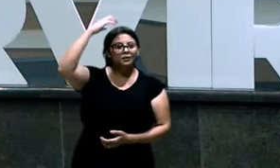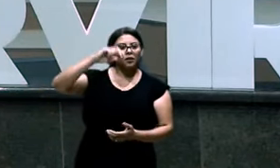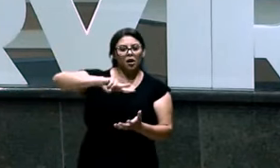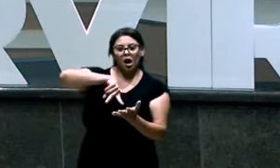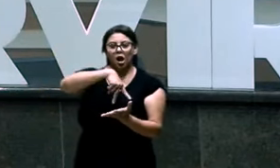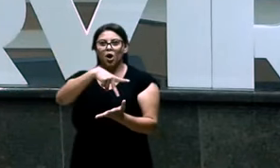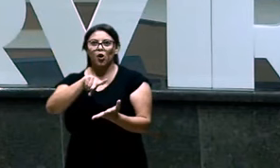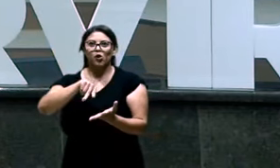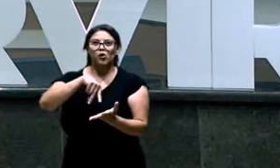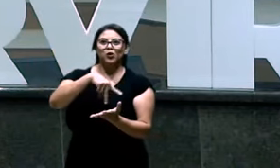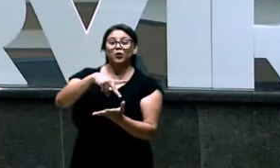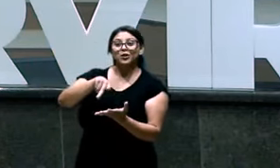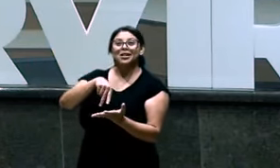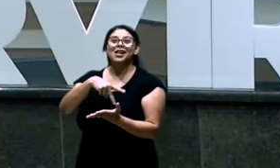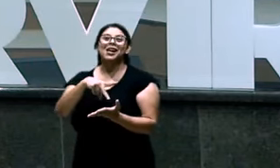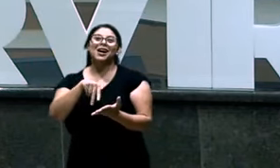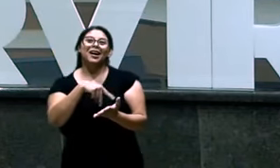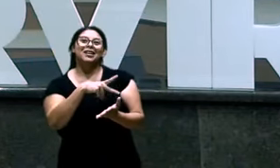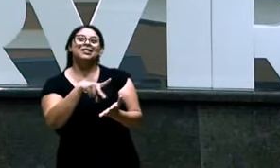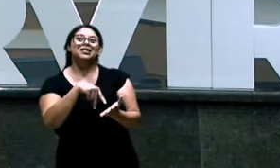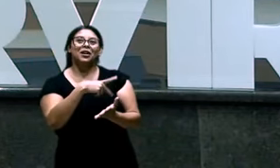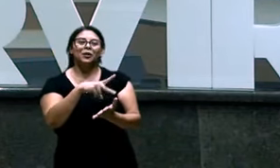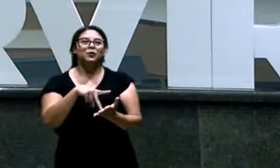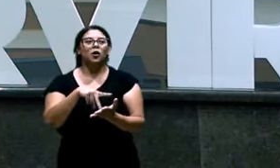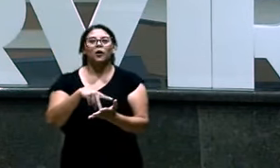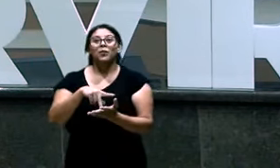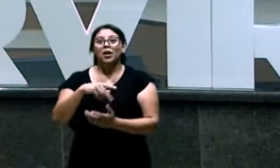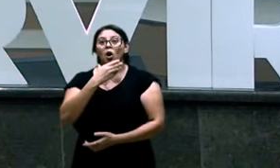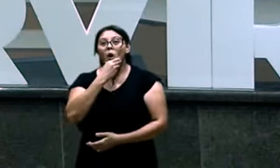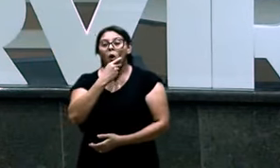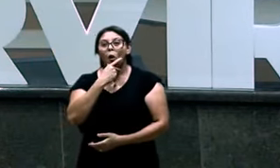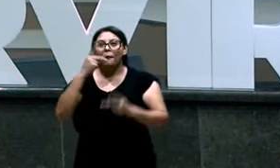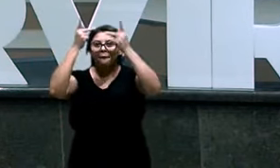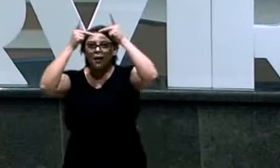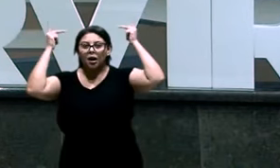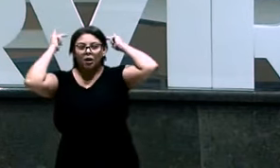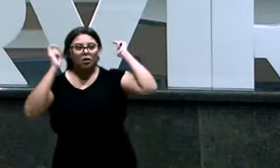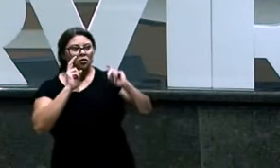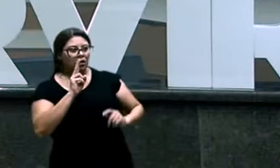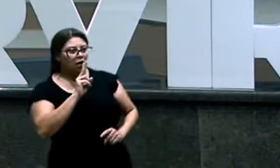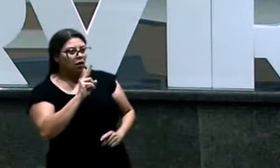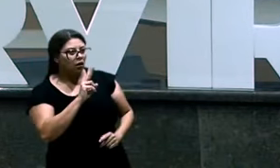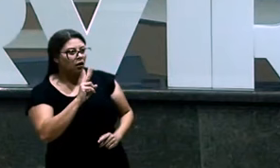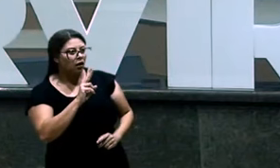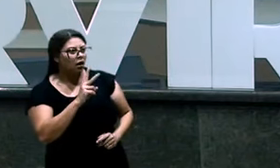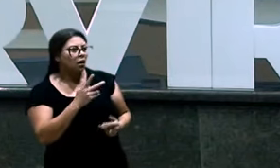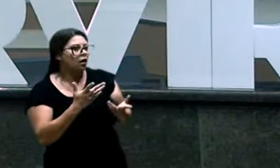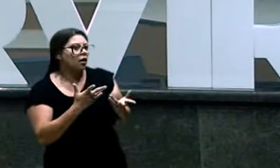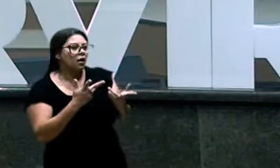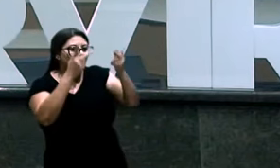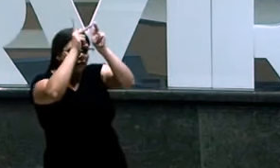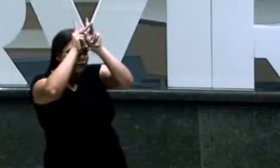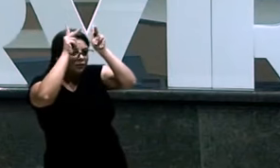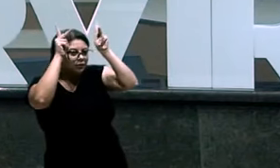O Herodes disse: pede o que você quer. Até metade do meu reino eu te dou. A gente quer a cabeça